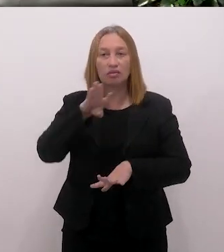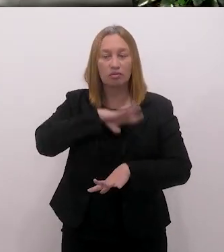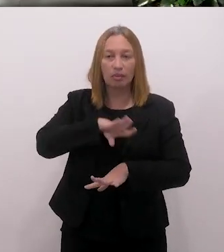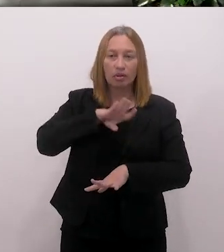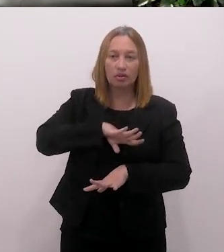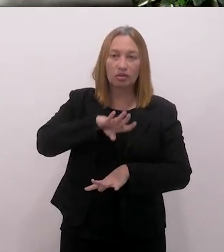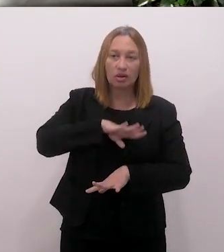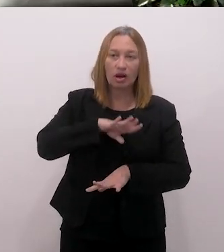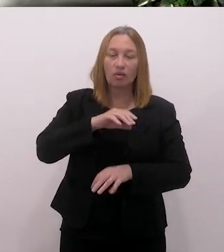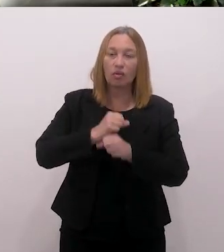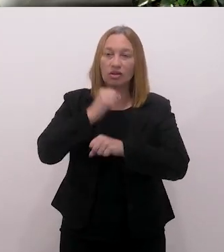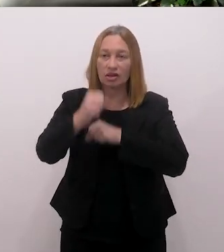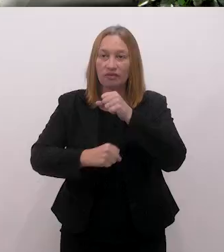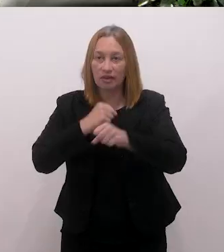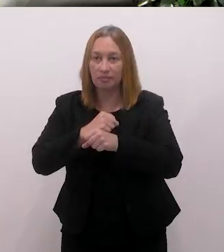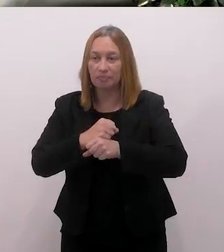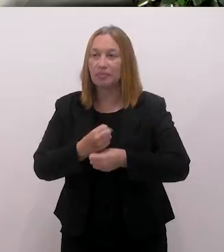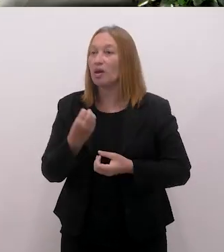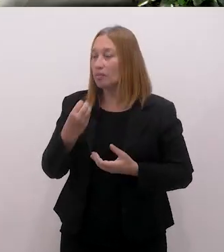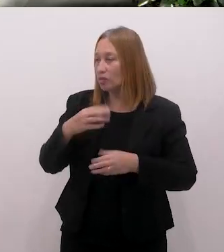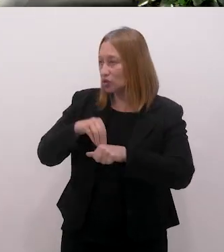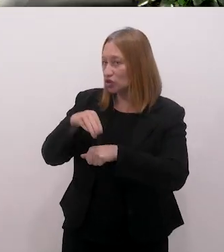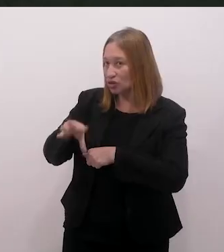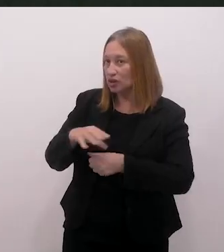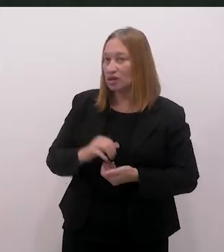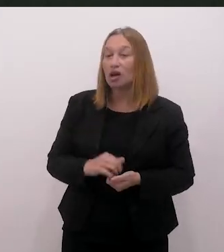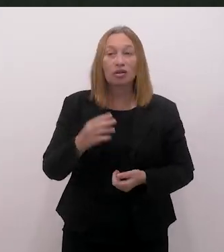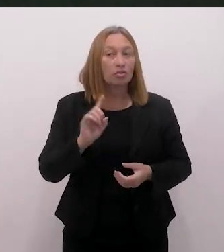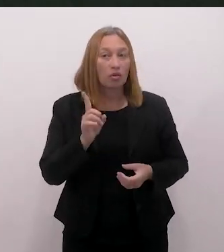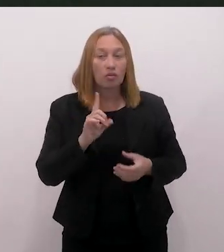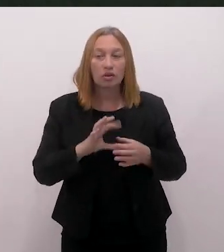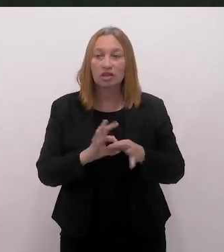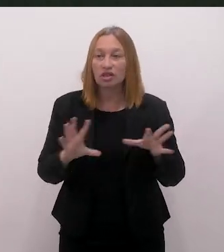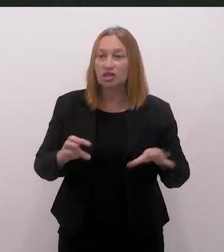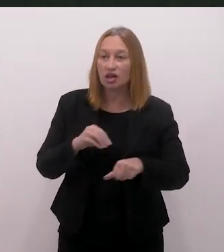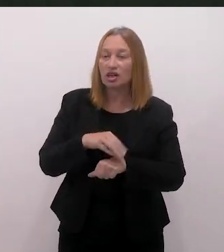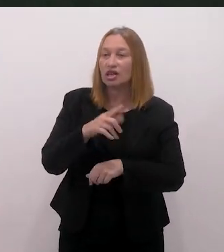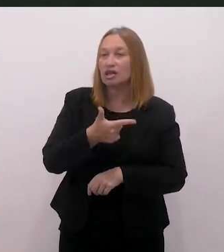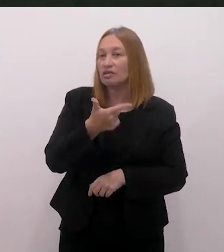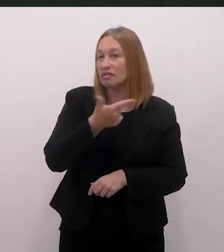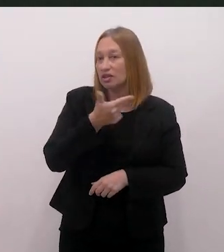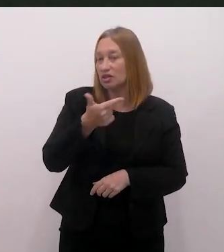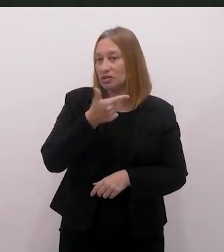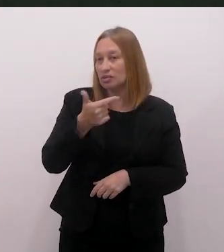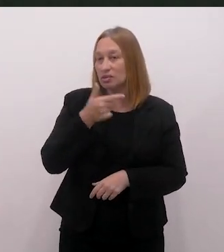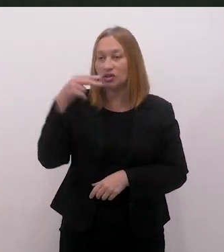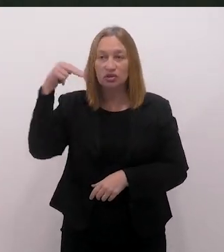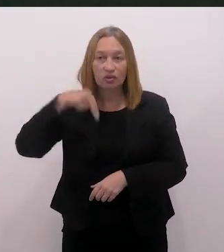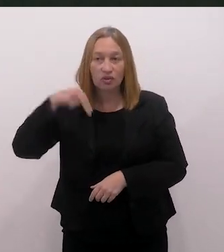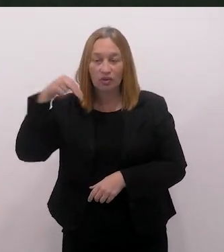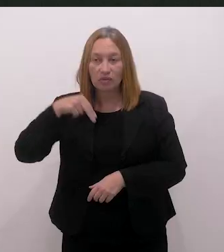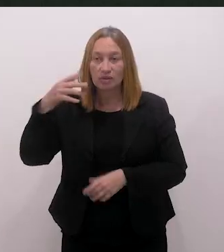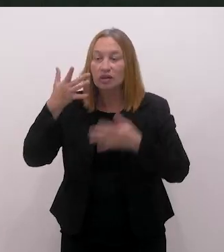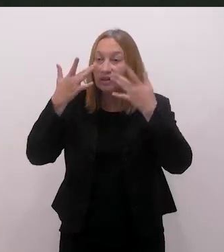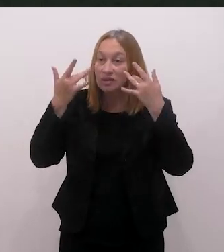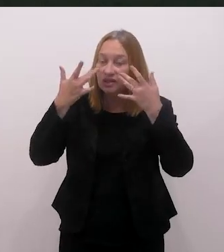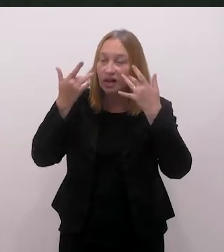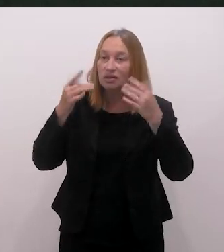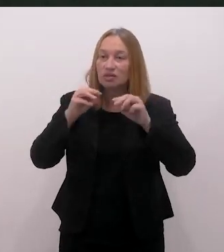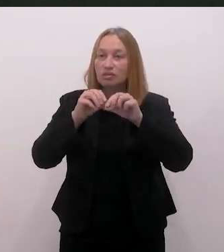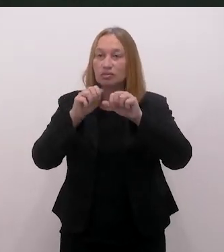ano. Já olha, super dica. Querida Dida. Eu não posso deixar de recomendar, dia 22 de novembro, no